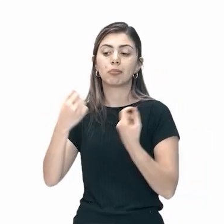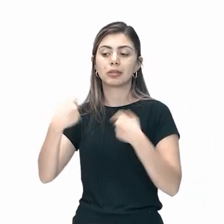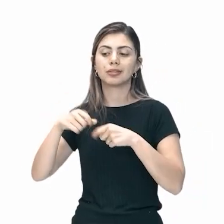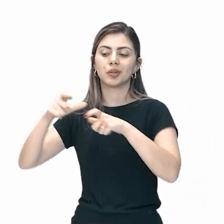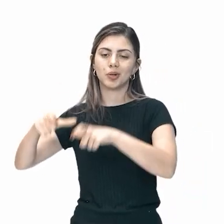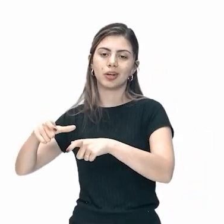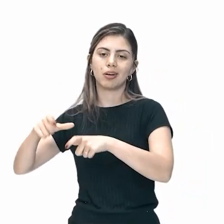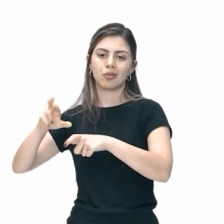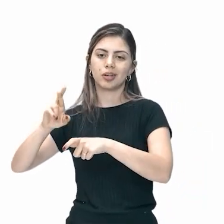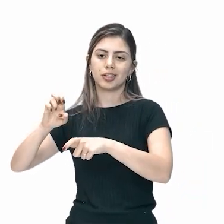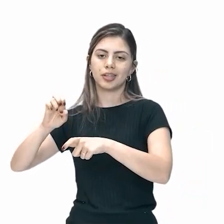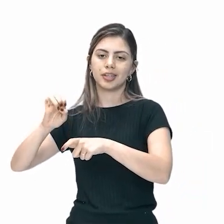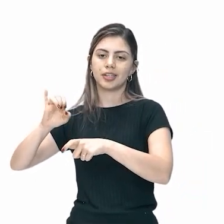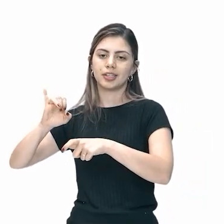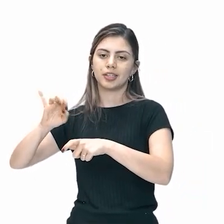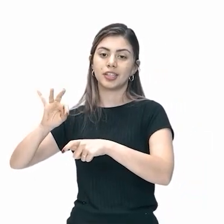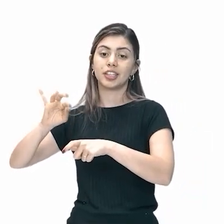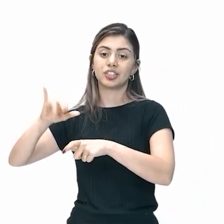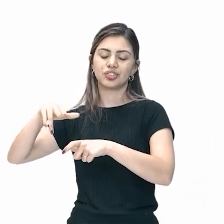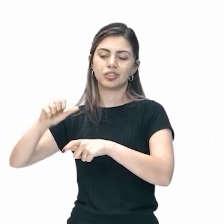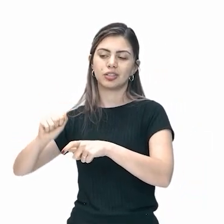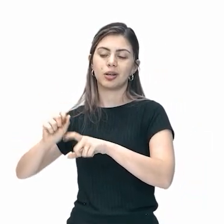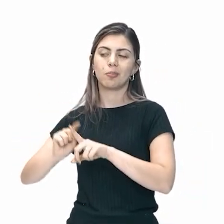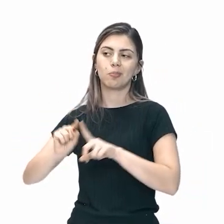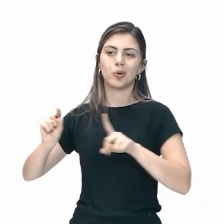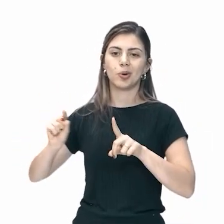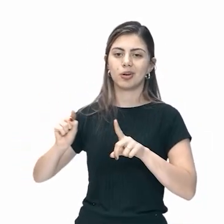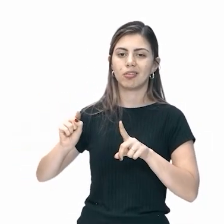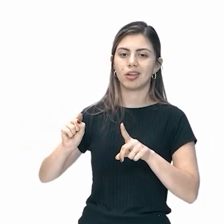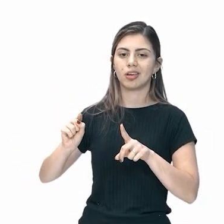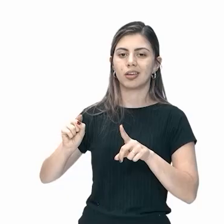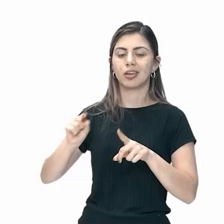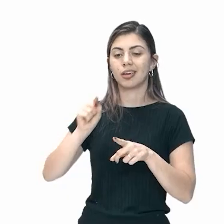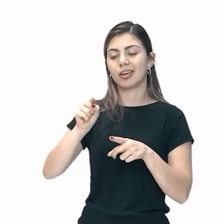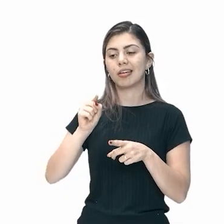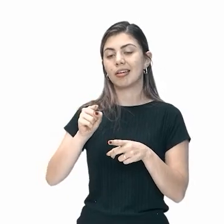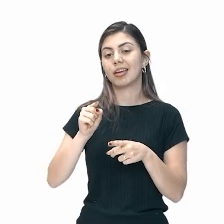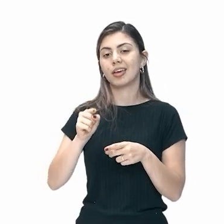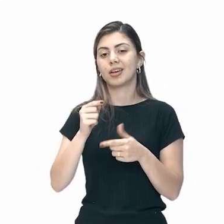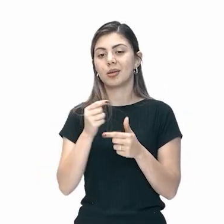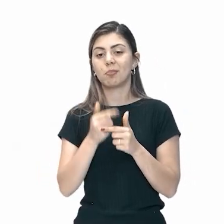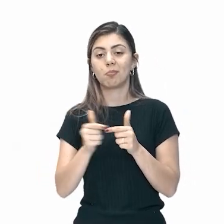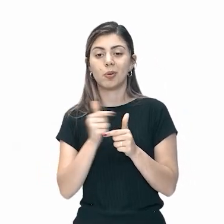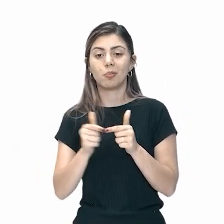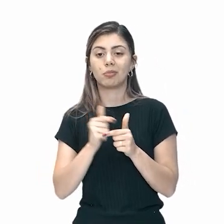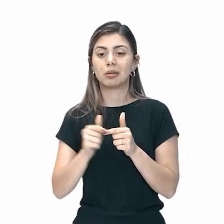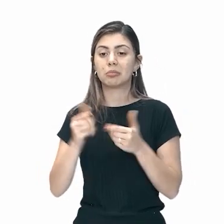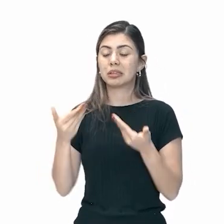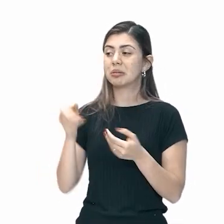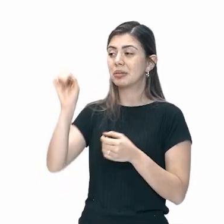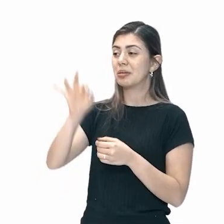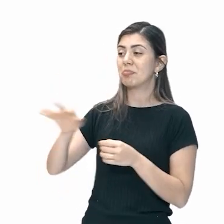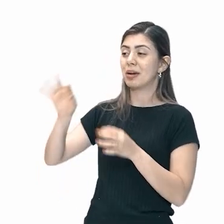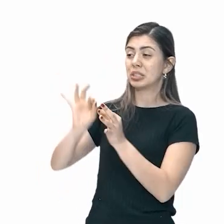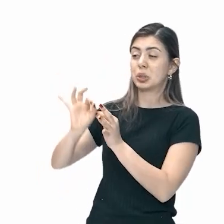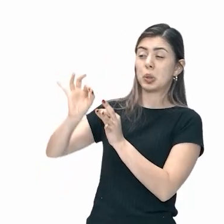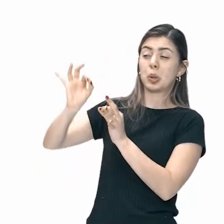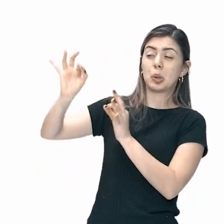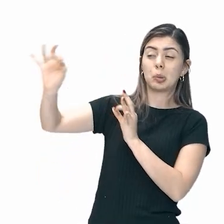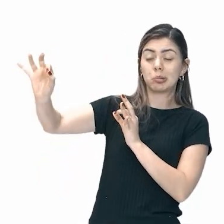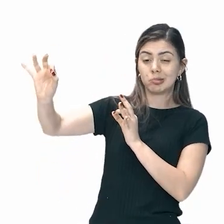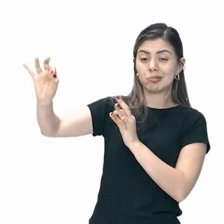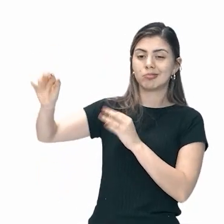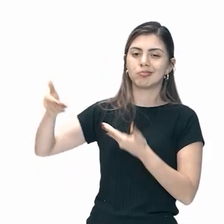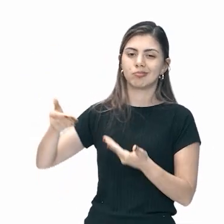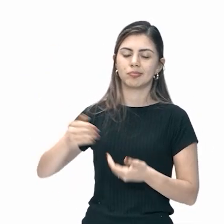retina. Mas, como ele é hipermétrope, cara, a imagem está se formando lá depois da retina, tá, gente?